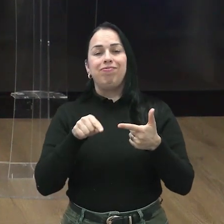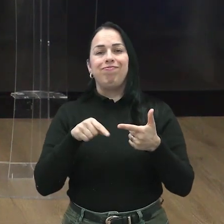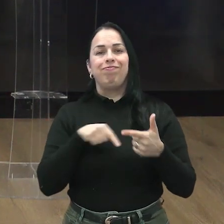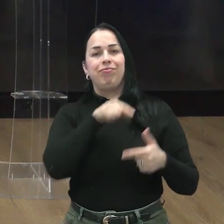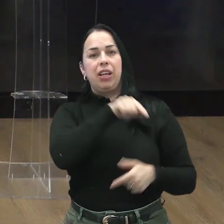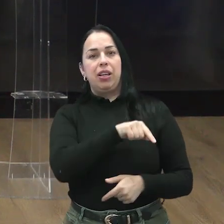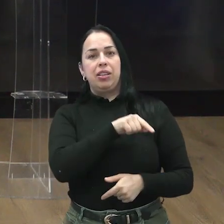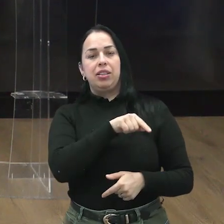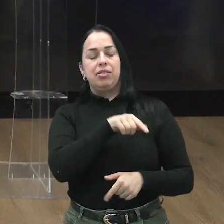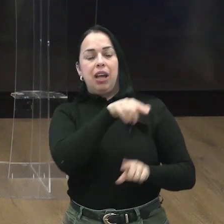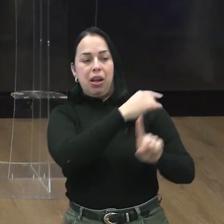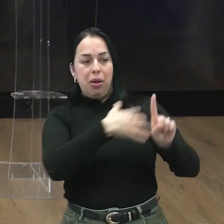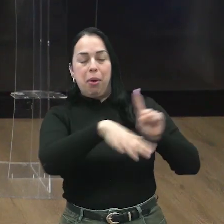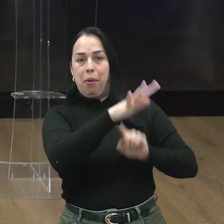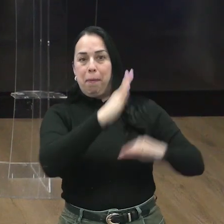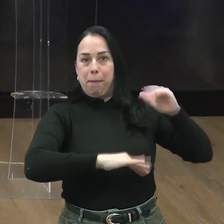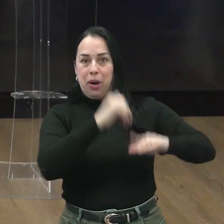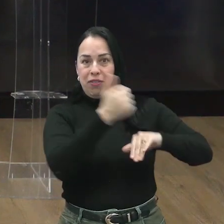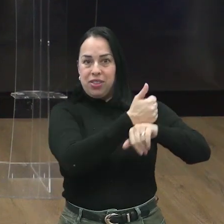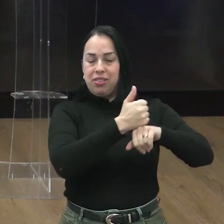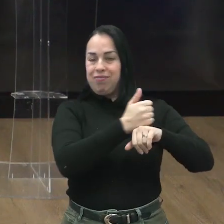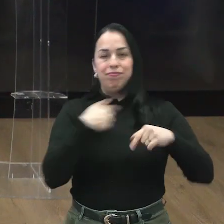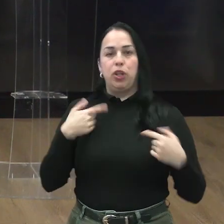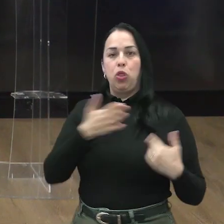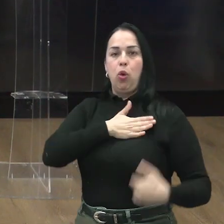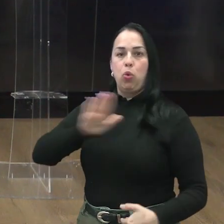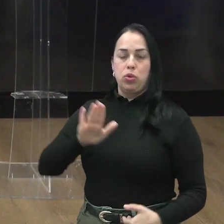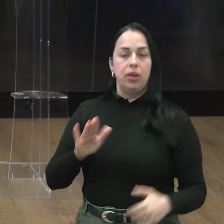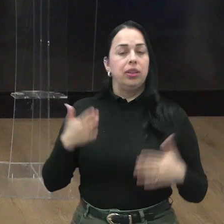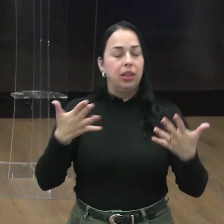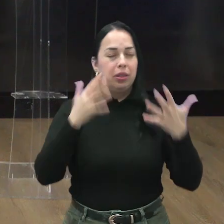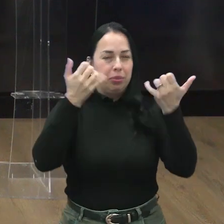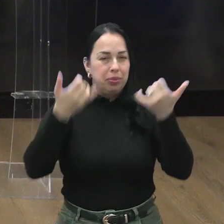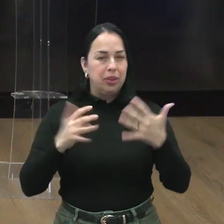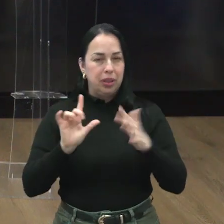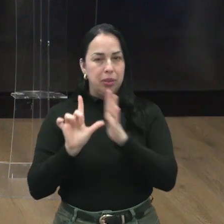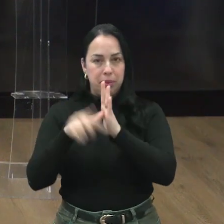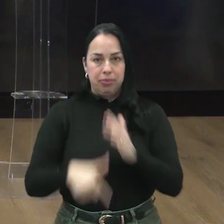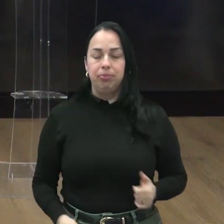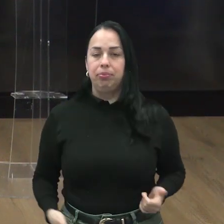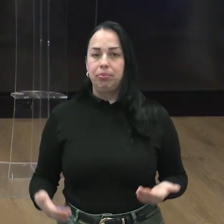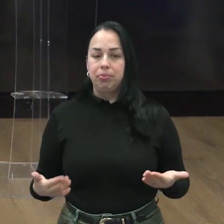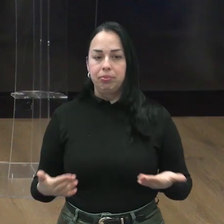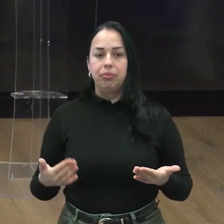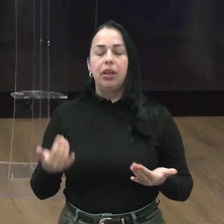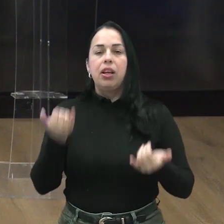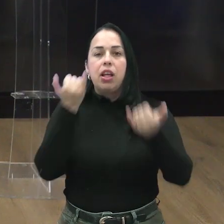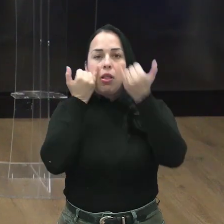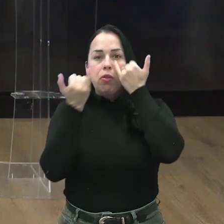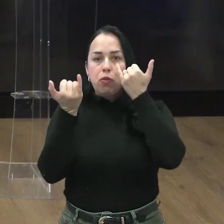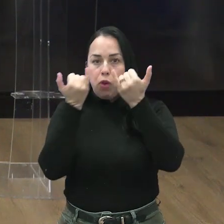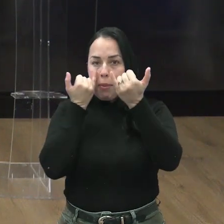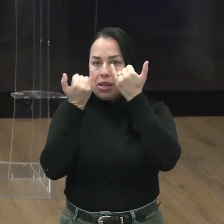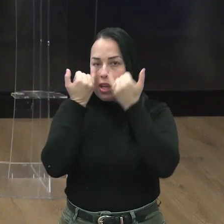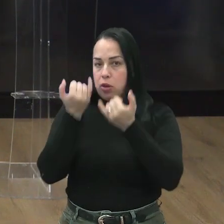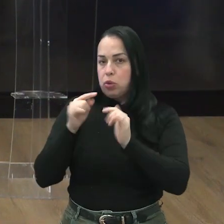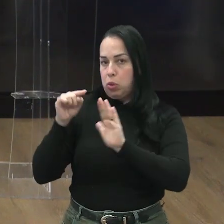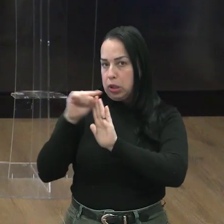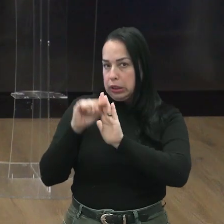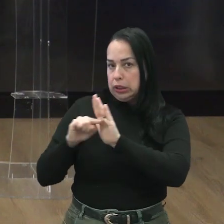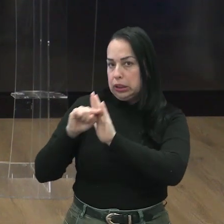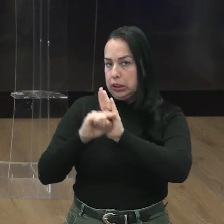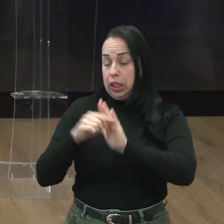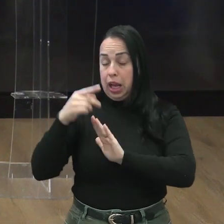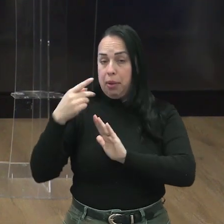é criticada por ambientalistas. Vamos falar sobre esse assunto daqui a pouquinho. Levantamento do Instituto Trata